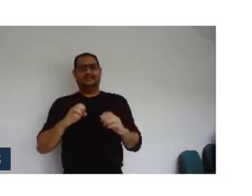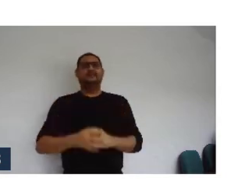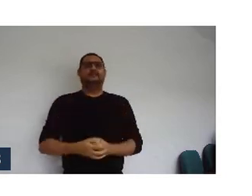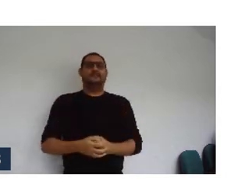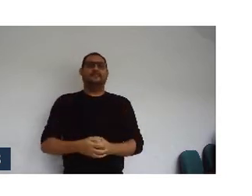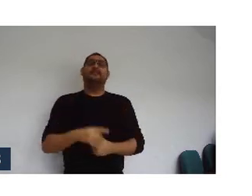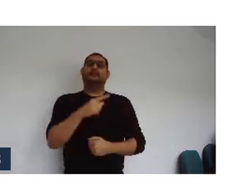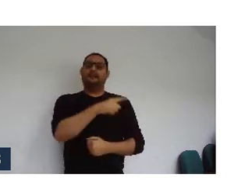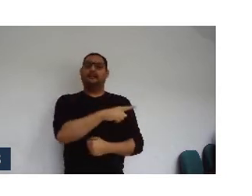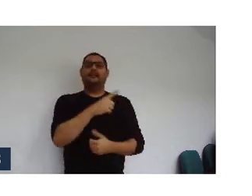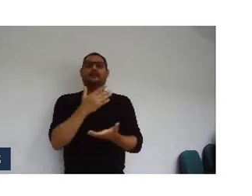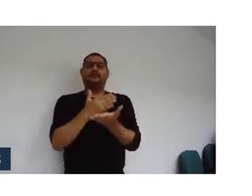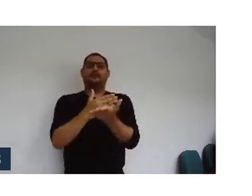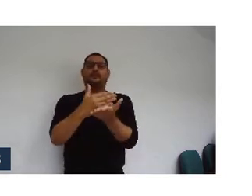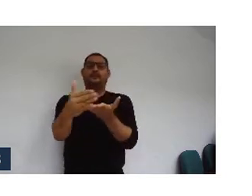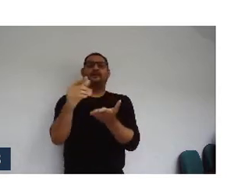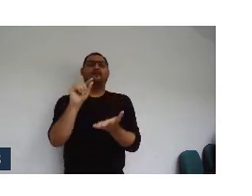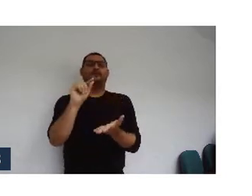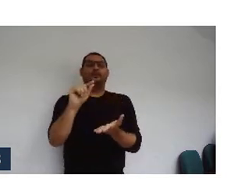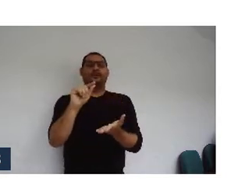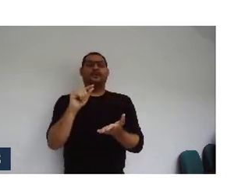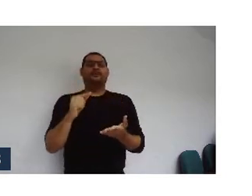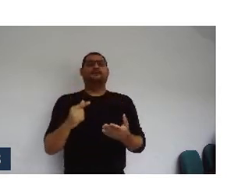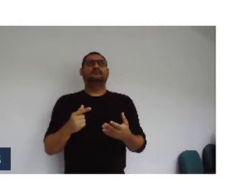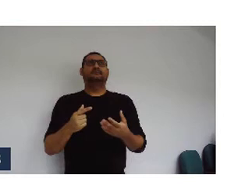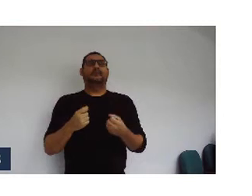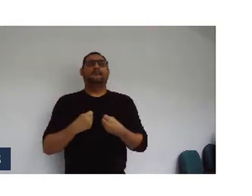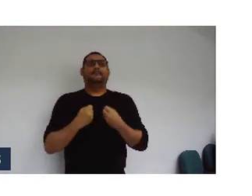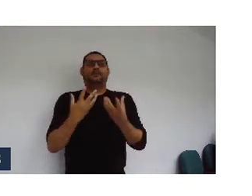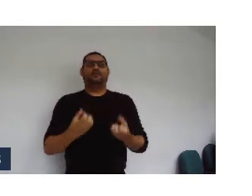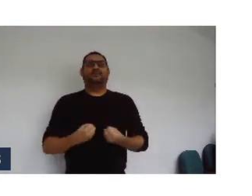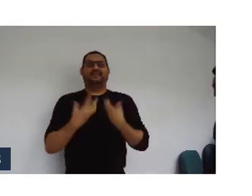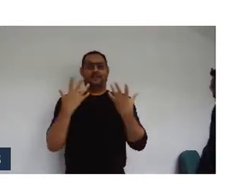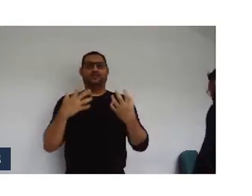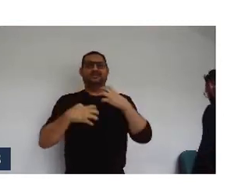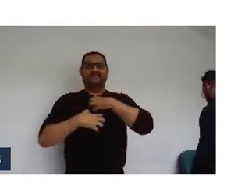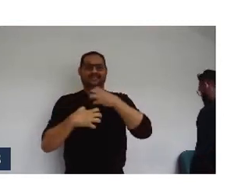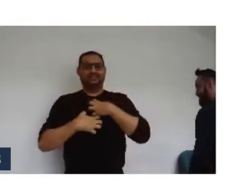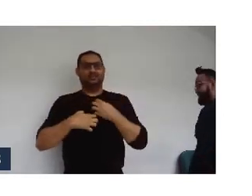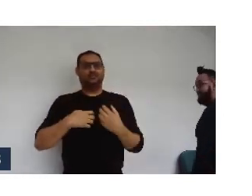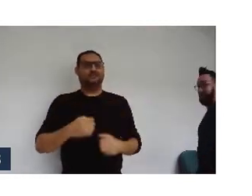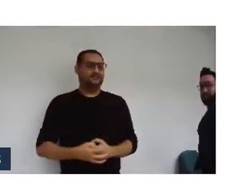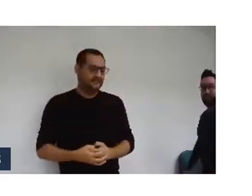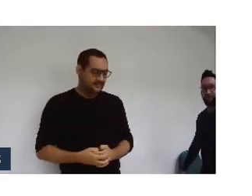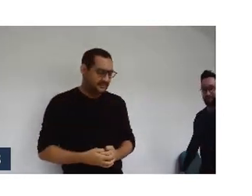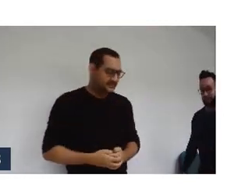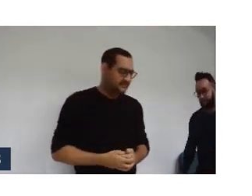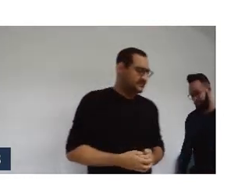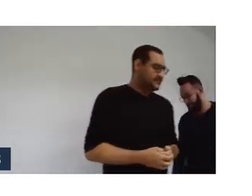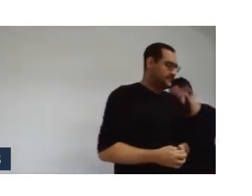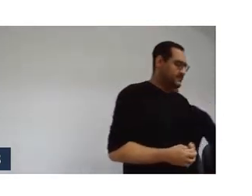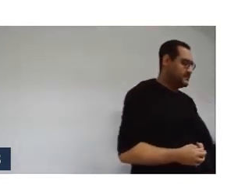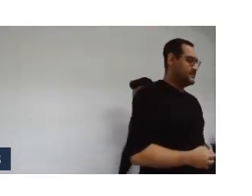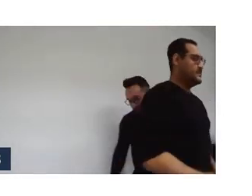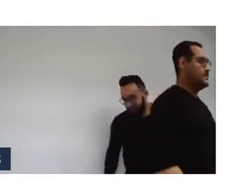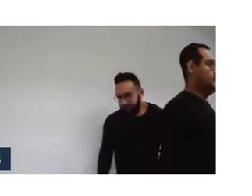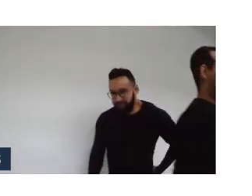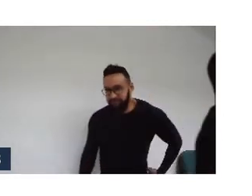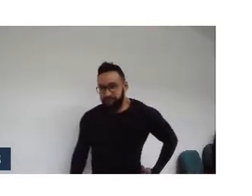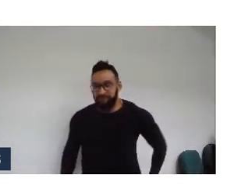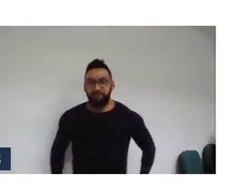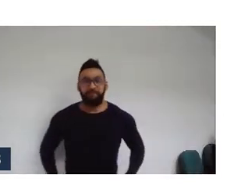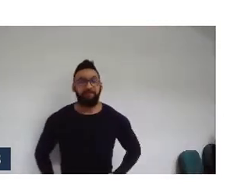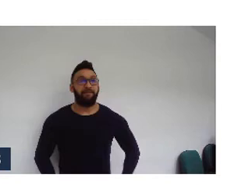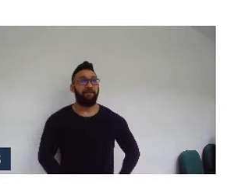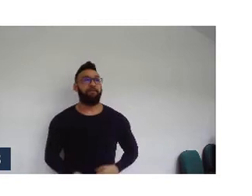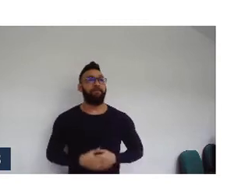precipitar sentidos sobre o que inventou. Inventei um negócio de conhecer alguém